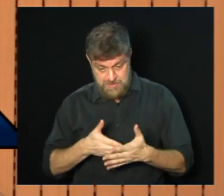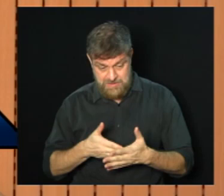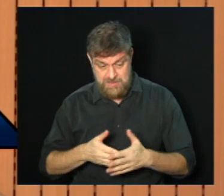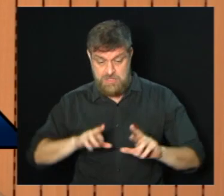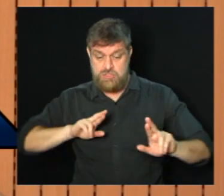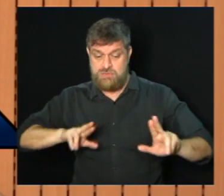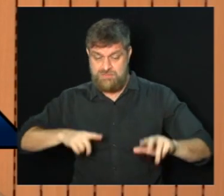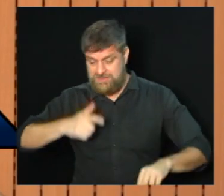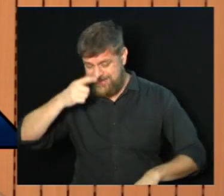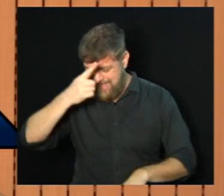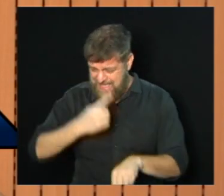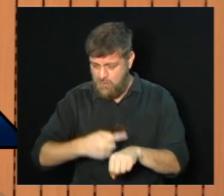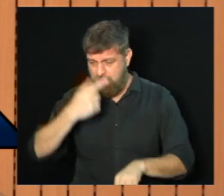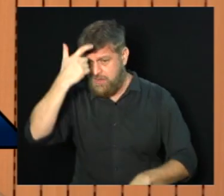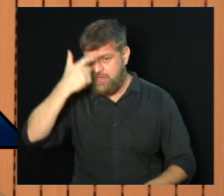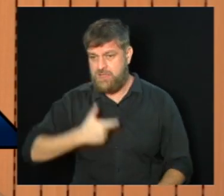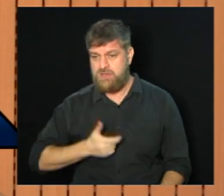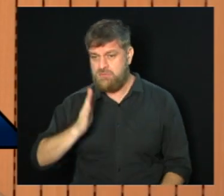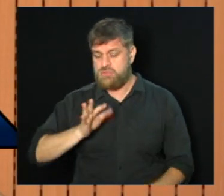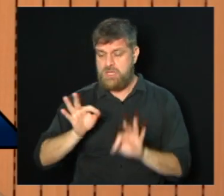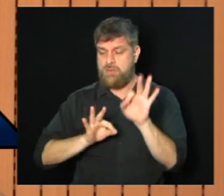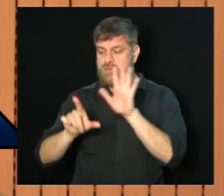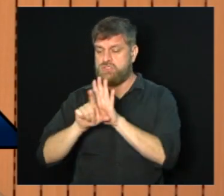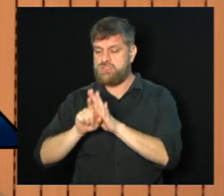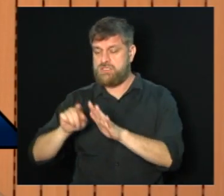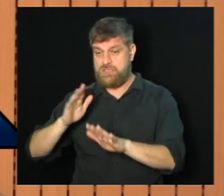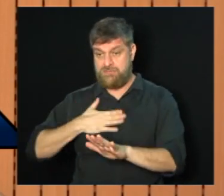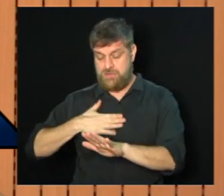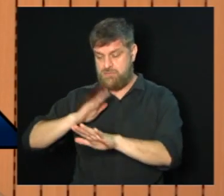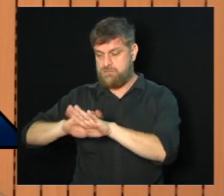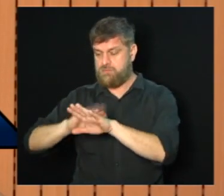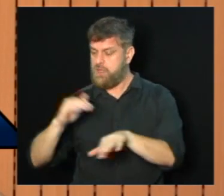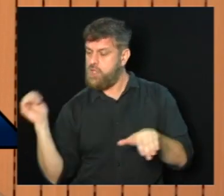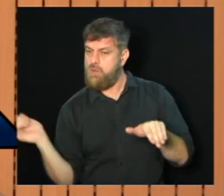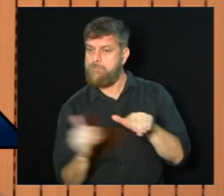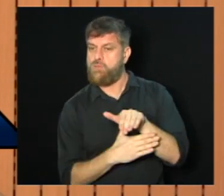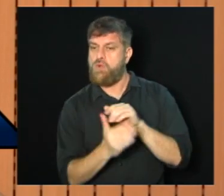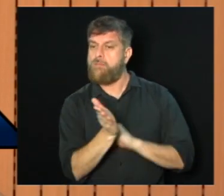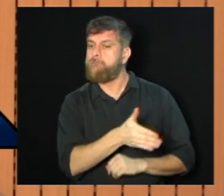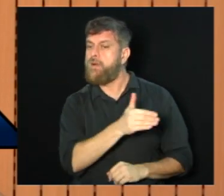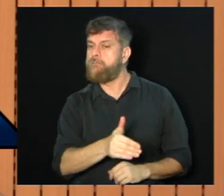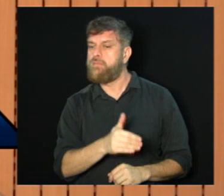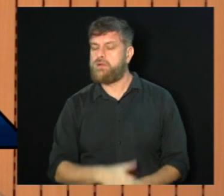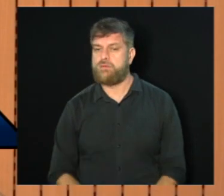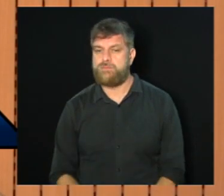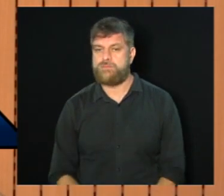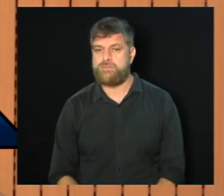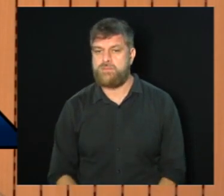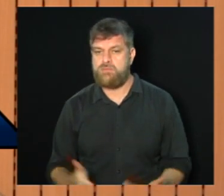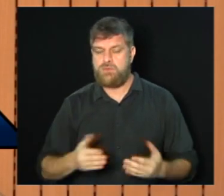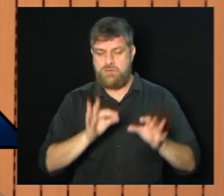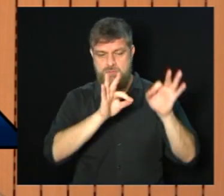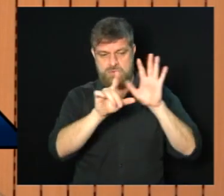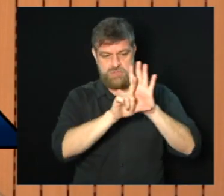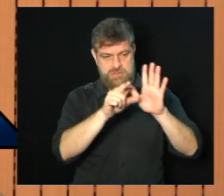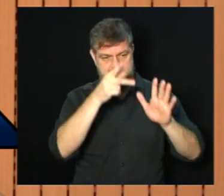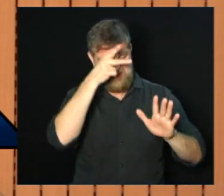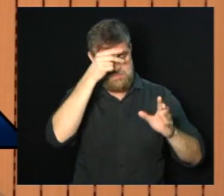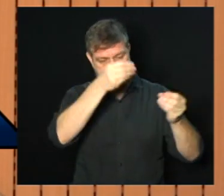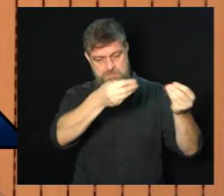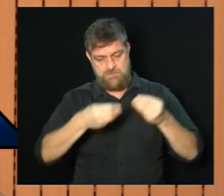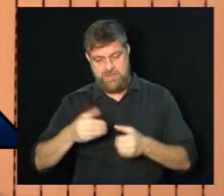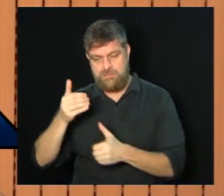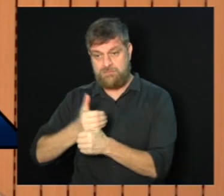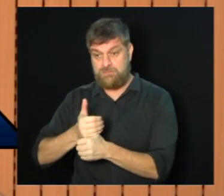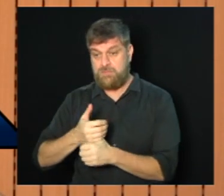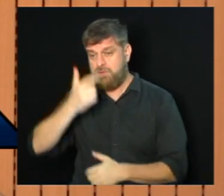contrário, no mesmo momento eu fui e arquivei o meu projeto. Pois bem, Este vereador sabe, sim, votar de